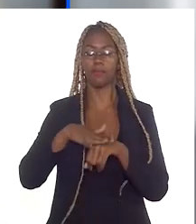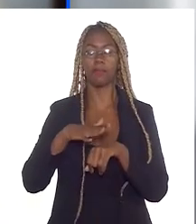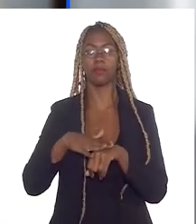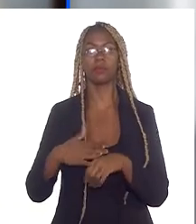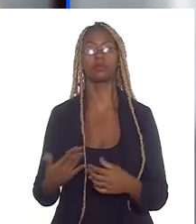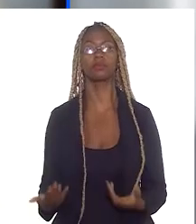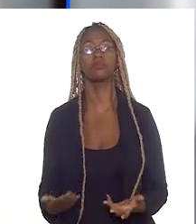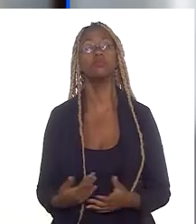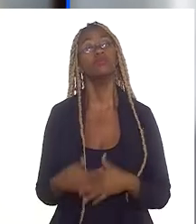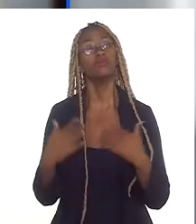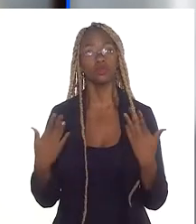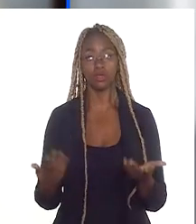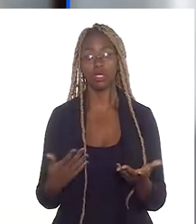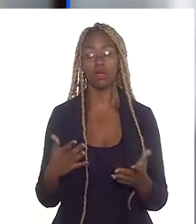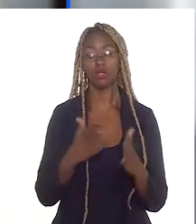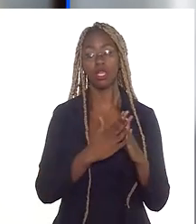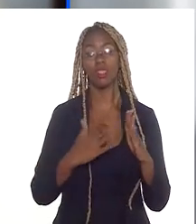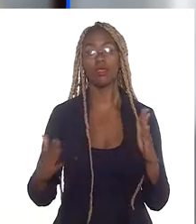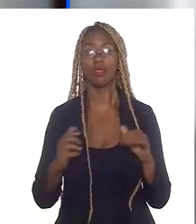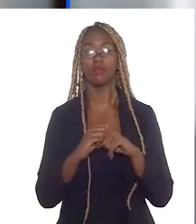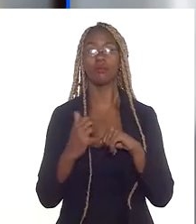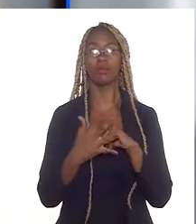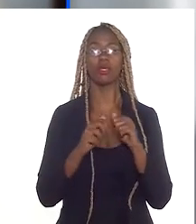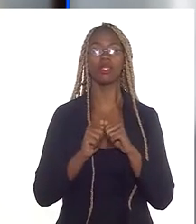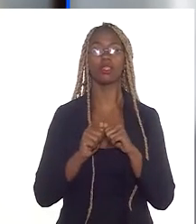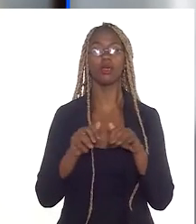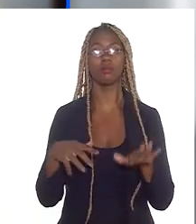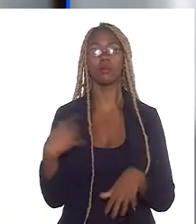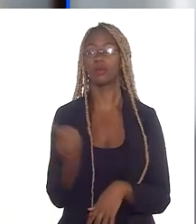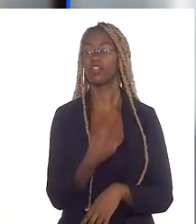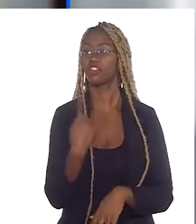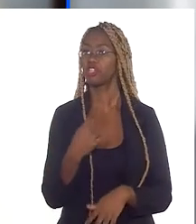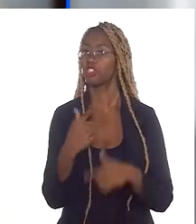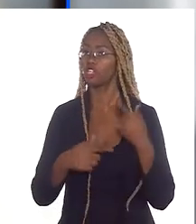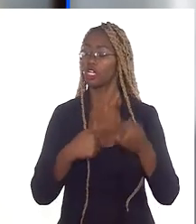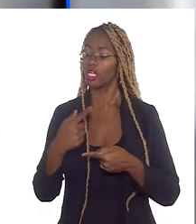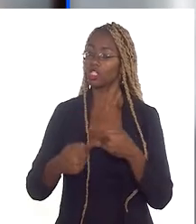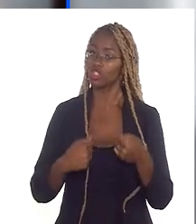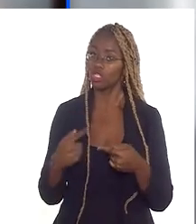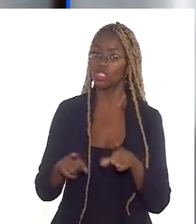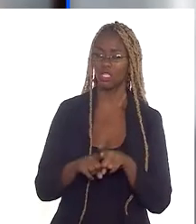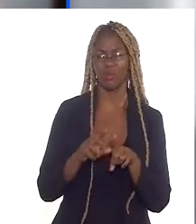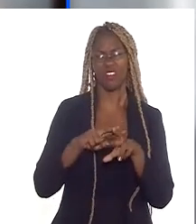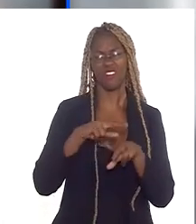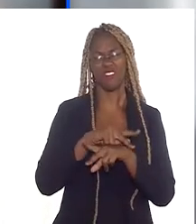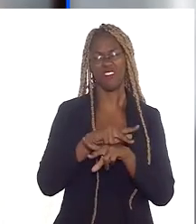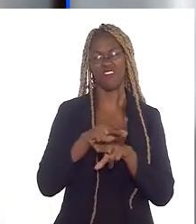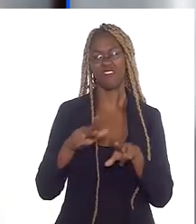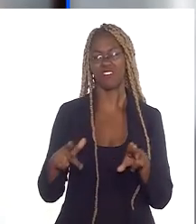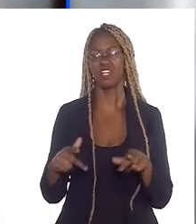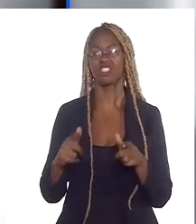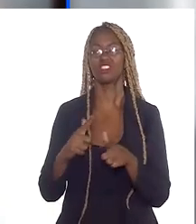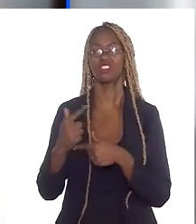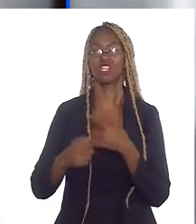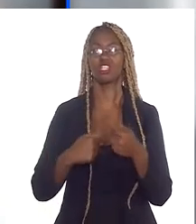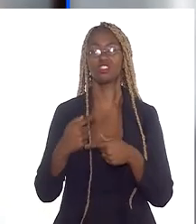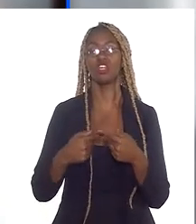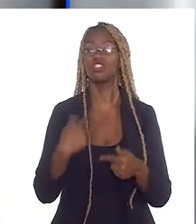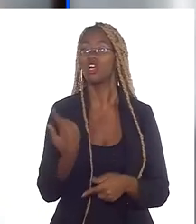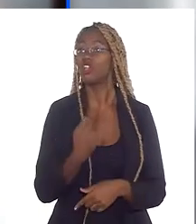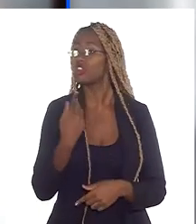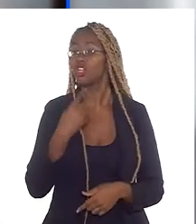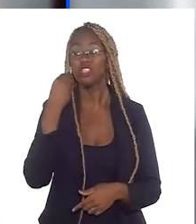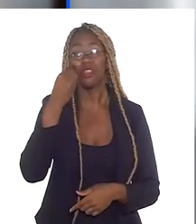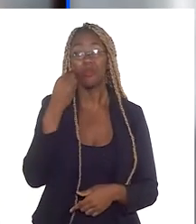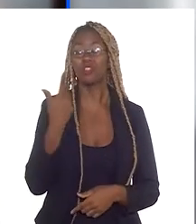de uma situação como a pandemia que para nós para Nossa geração e para várias gerações algo porque a gente não tem repertório